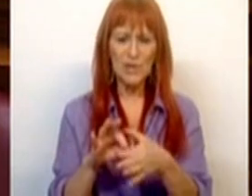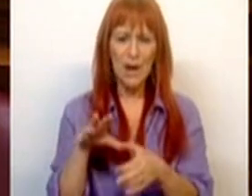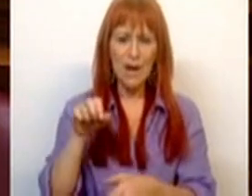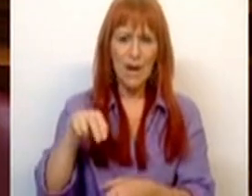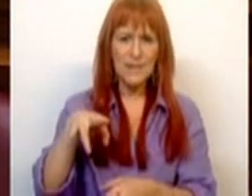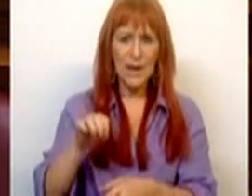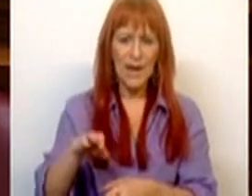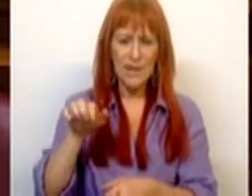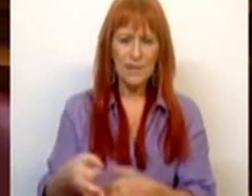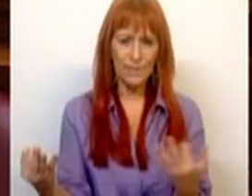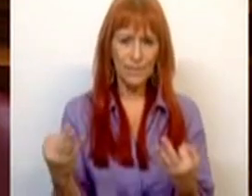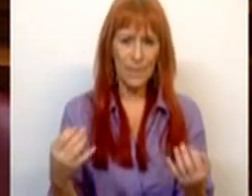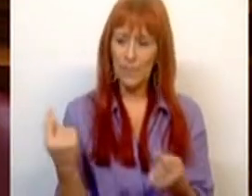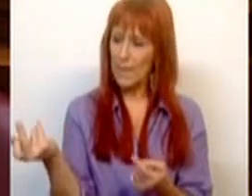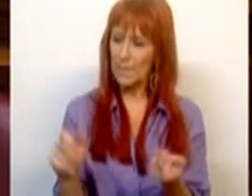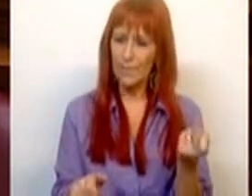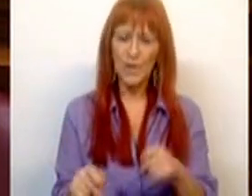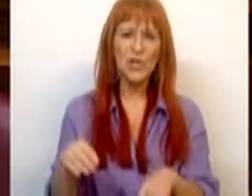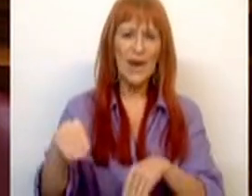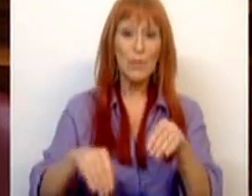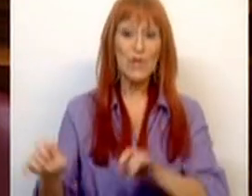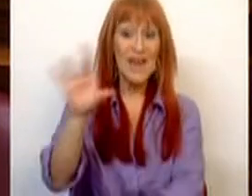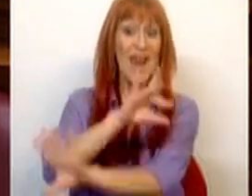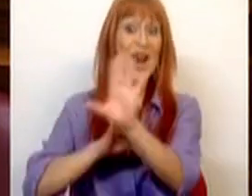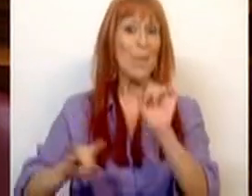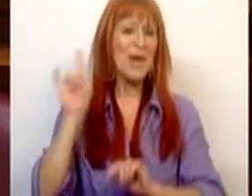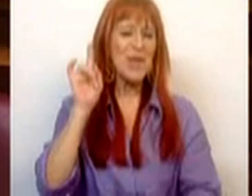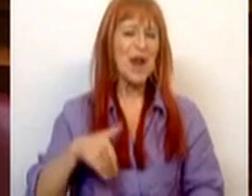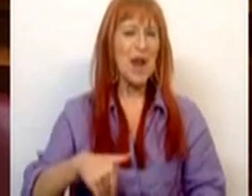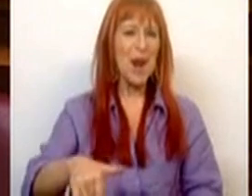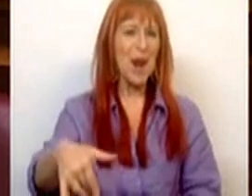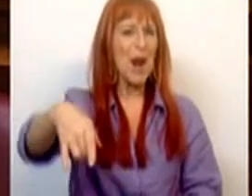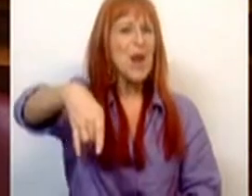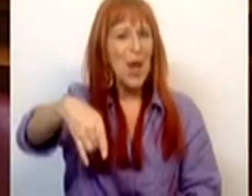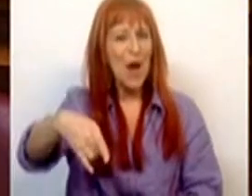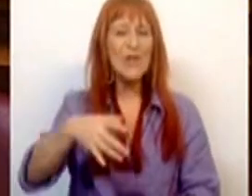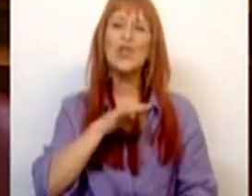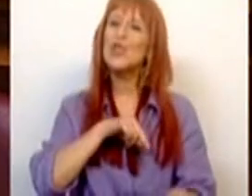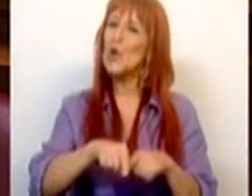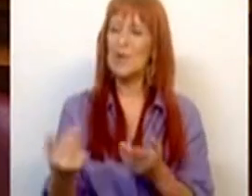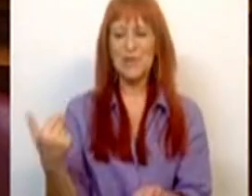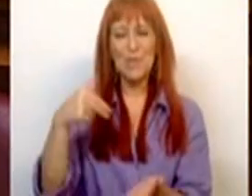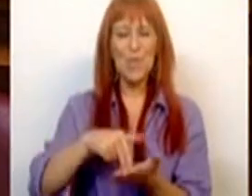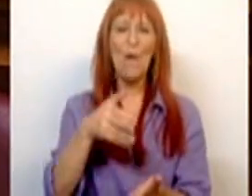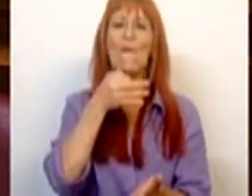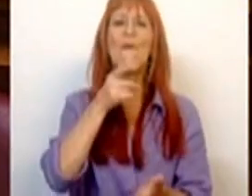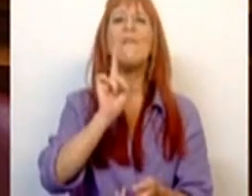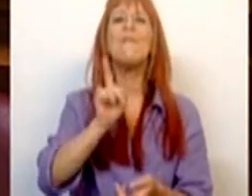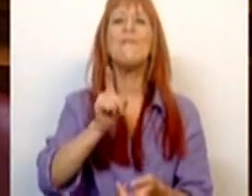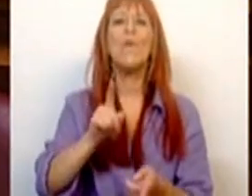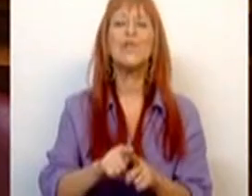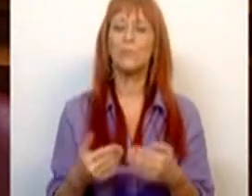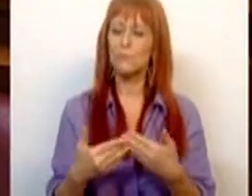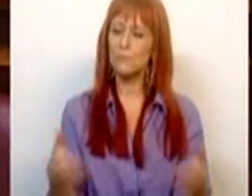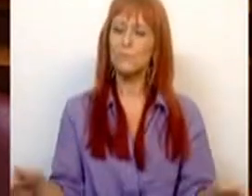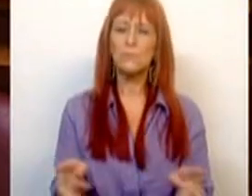Nacional de Saúde entram as eleições europeias do dia 9. Porque o Sr. Deputado veio aqui fazer, na